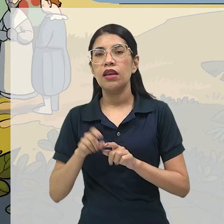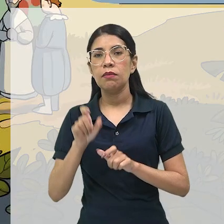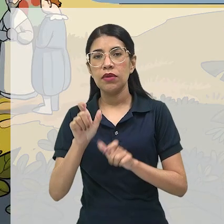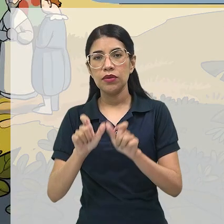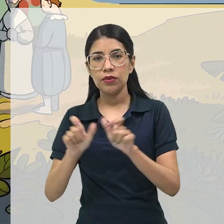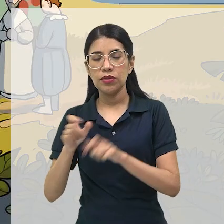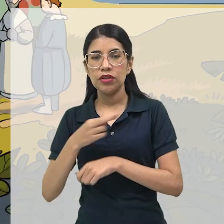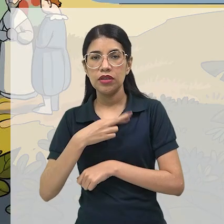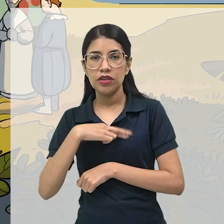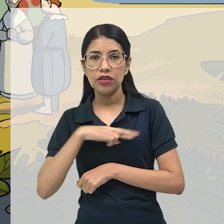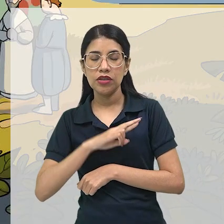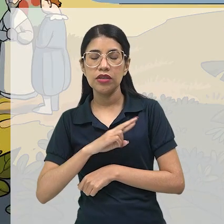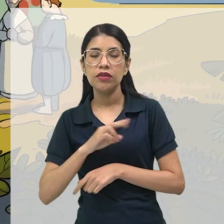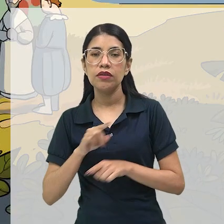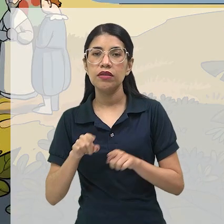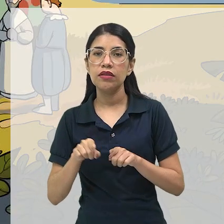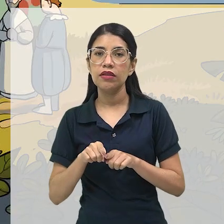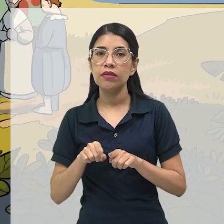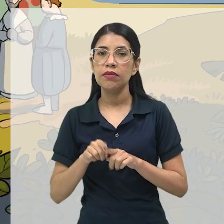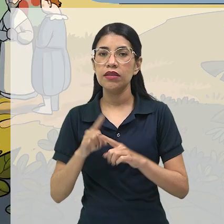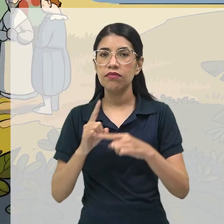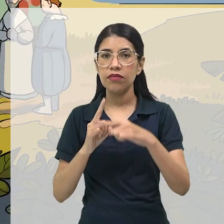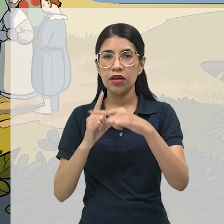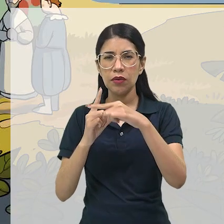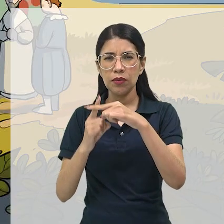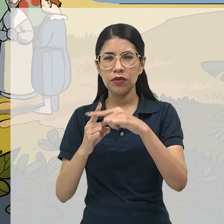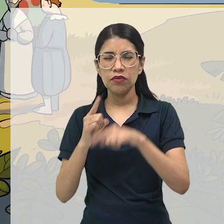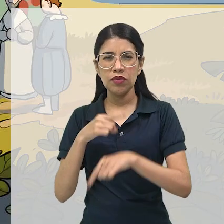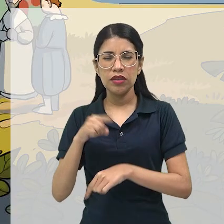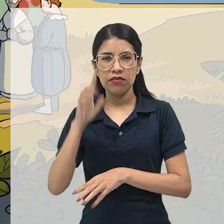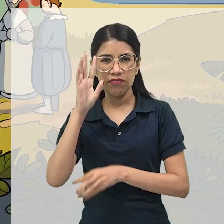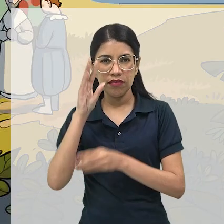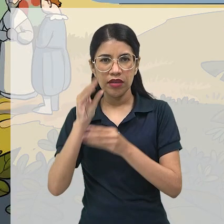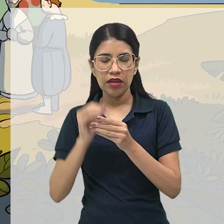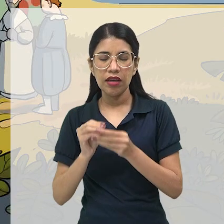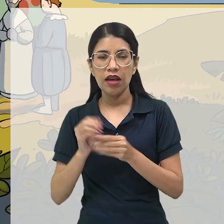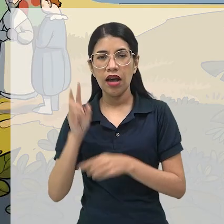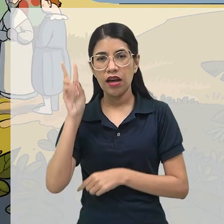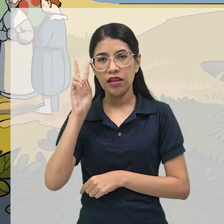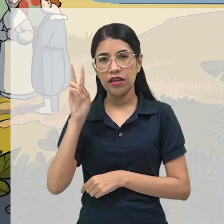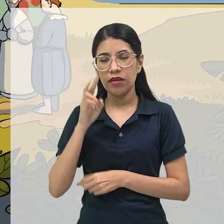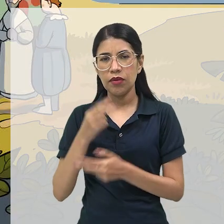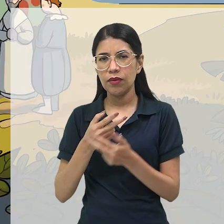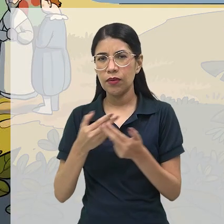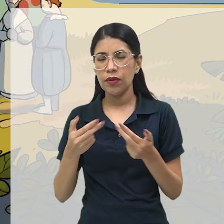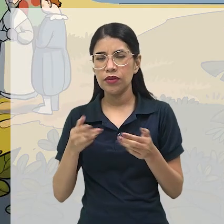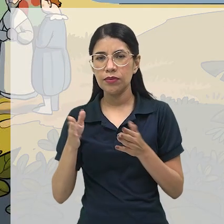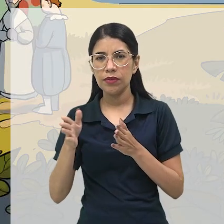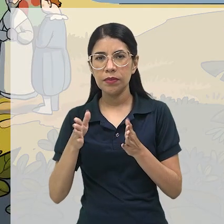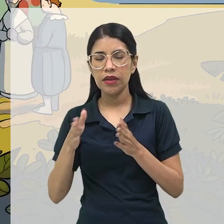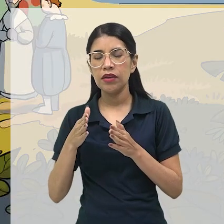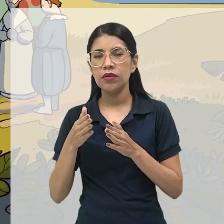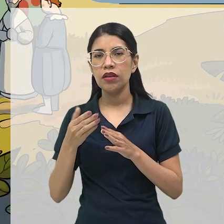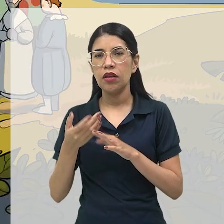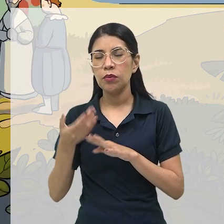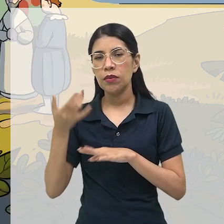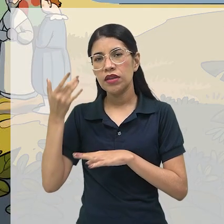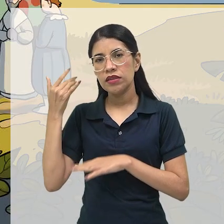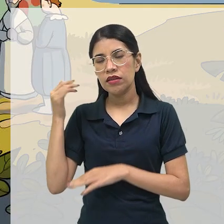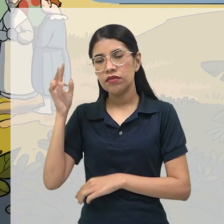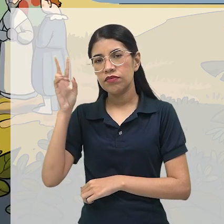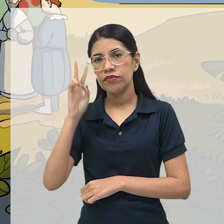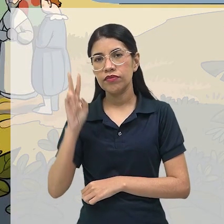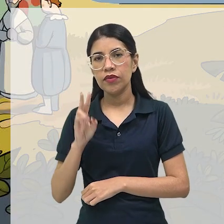personalidades religiosas, temos uma cruz. Faz alguma referência? Vocês lembram de algum momento da nossa